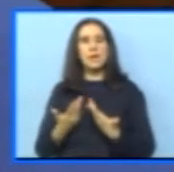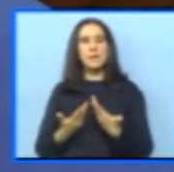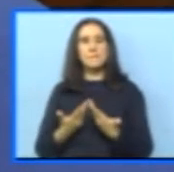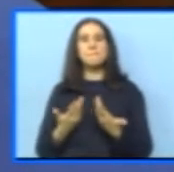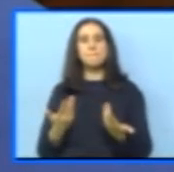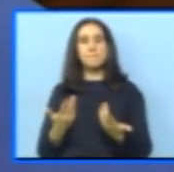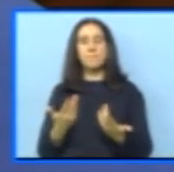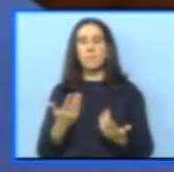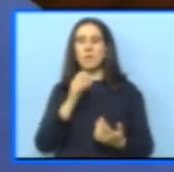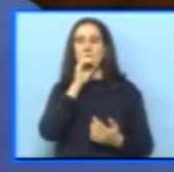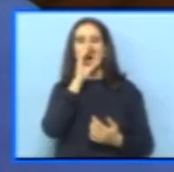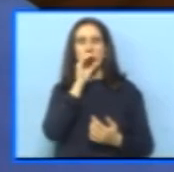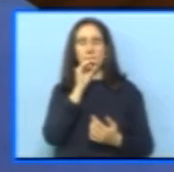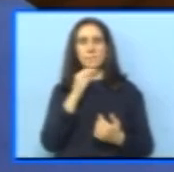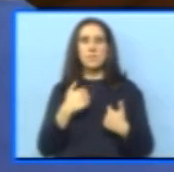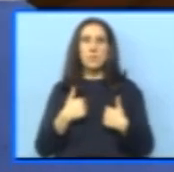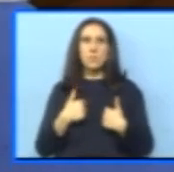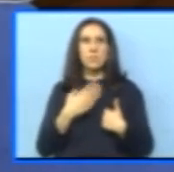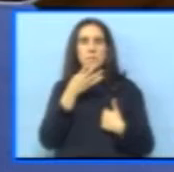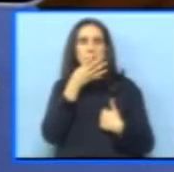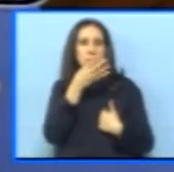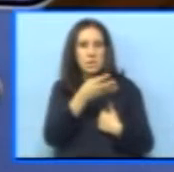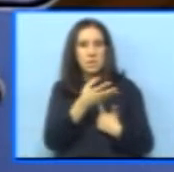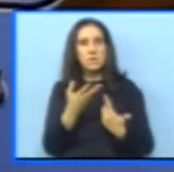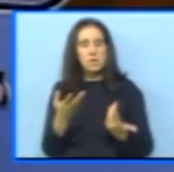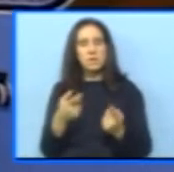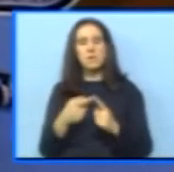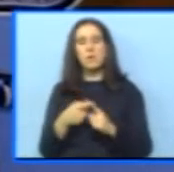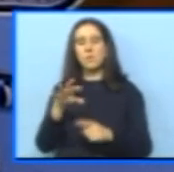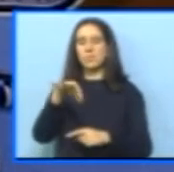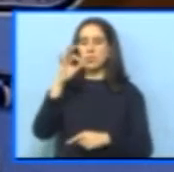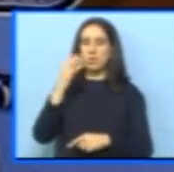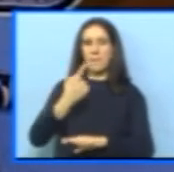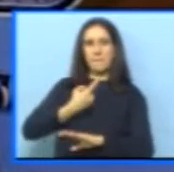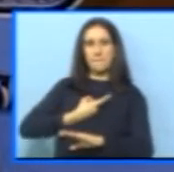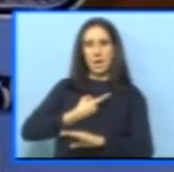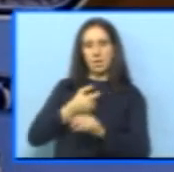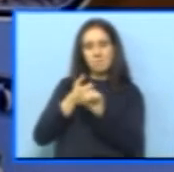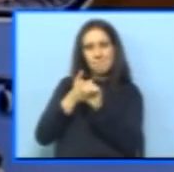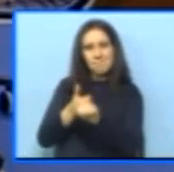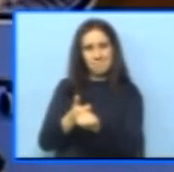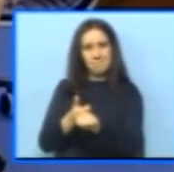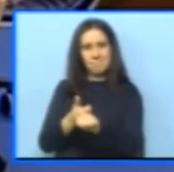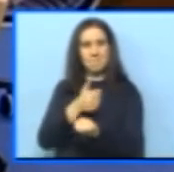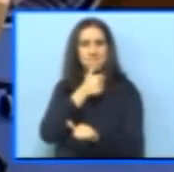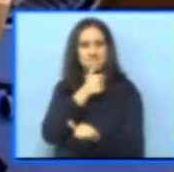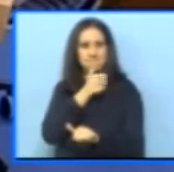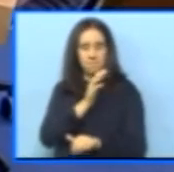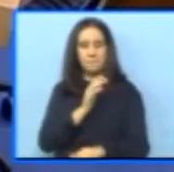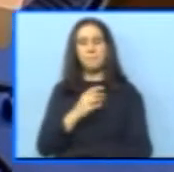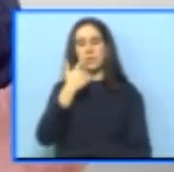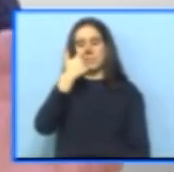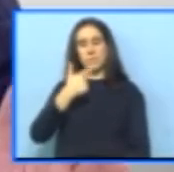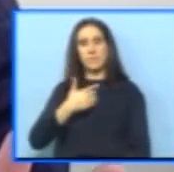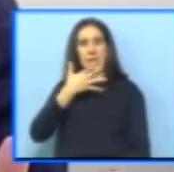a definir aquilo que eu diria a necessidade de uma escolha, de uma opção. O crente,